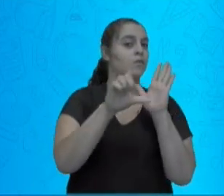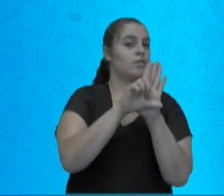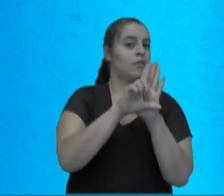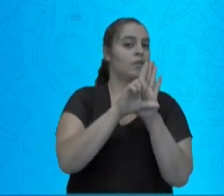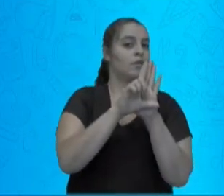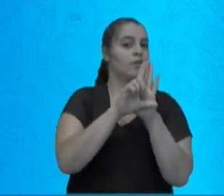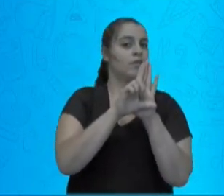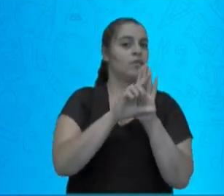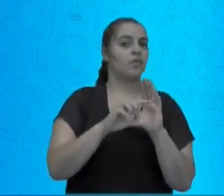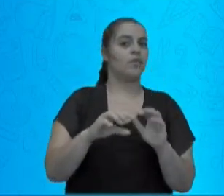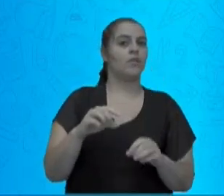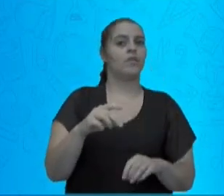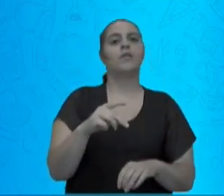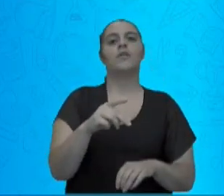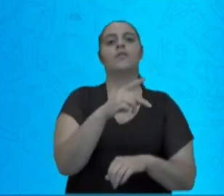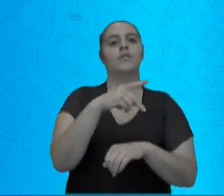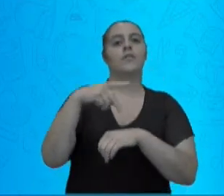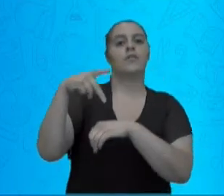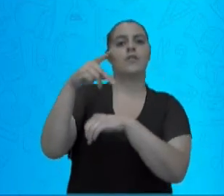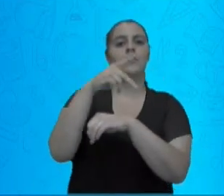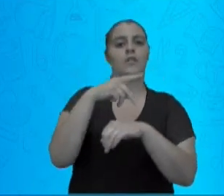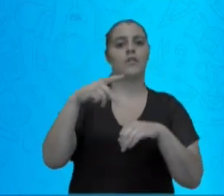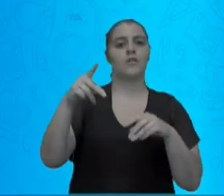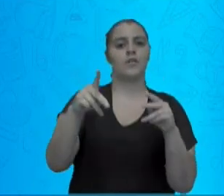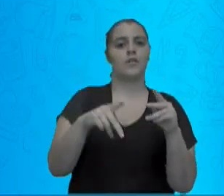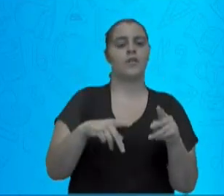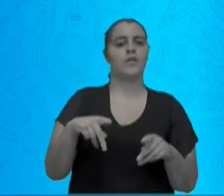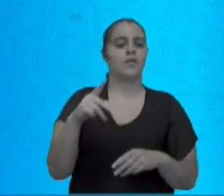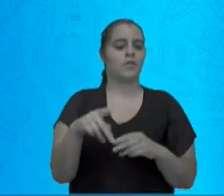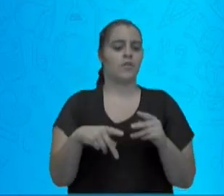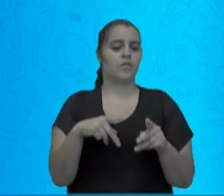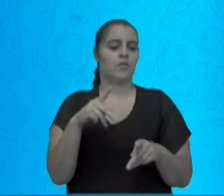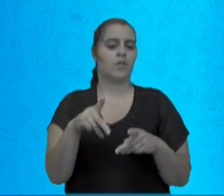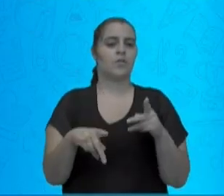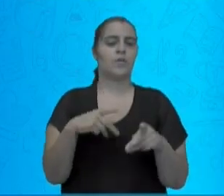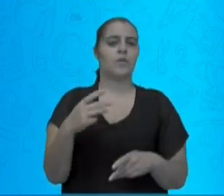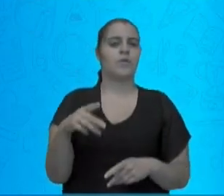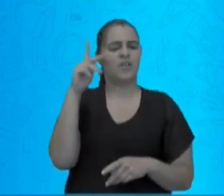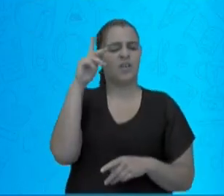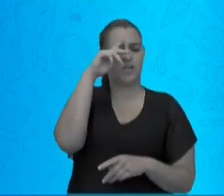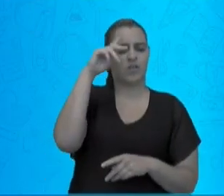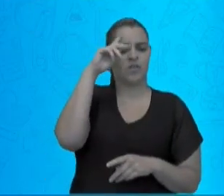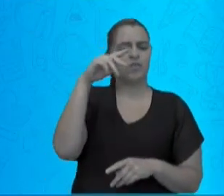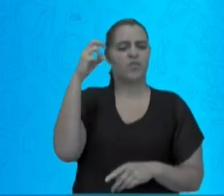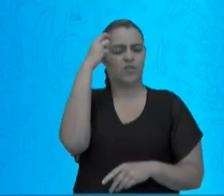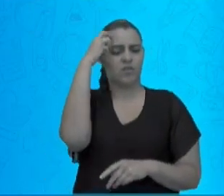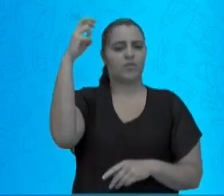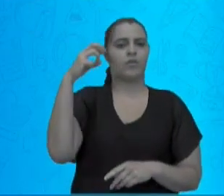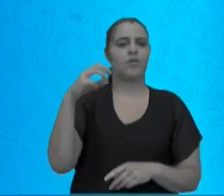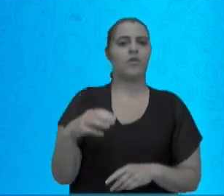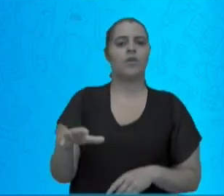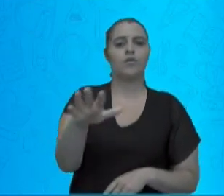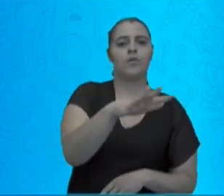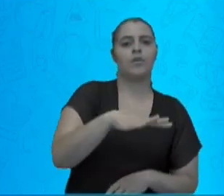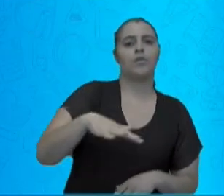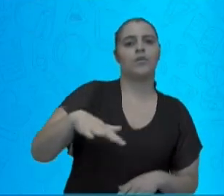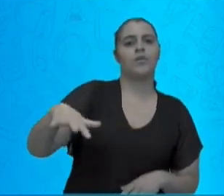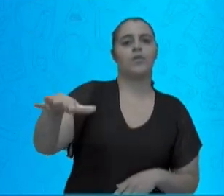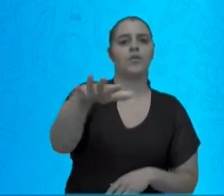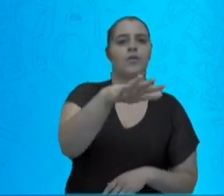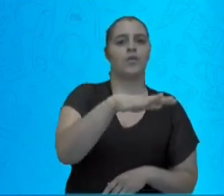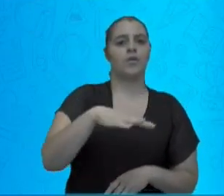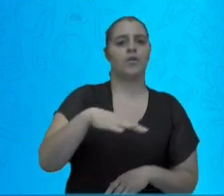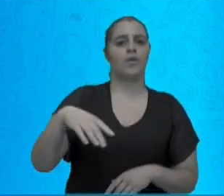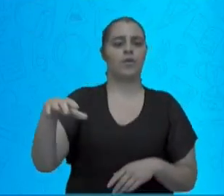leis, nação são os costumes, a história, o território é aquela